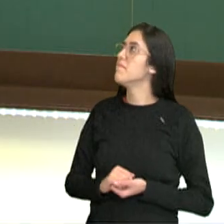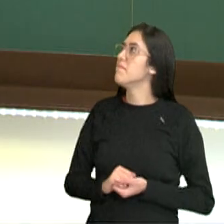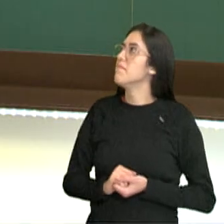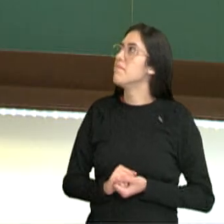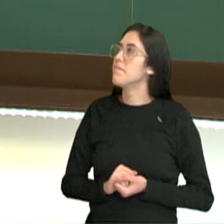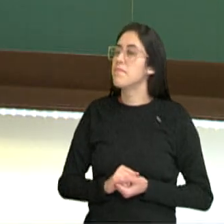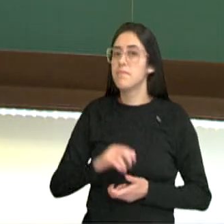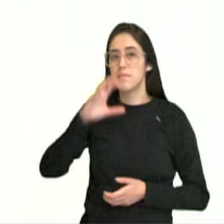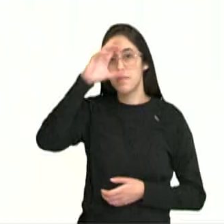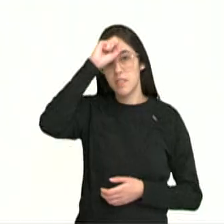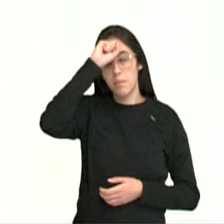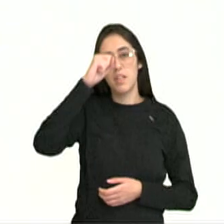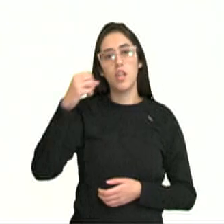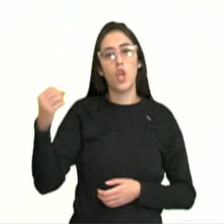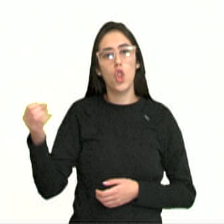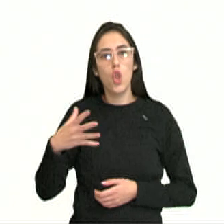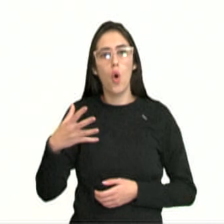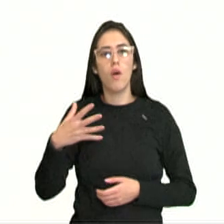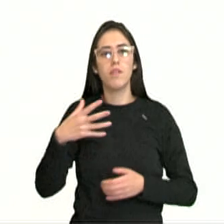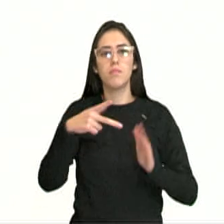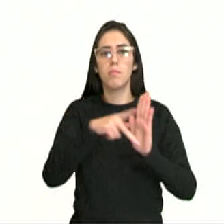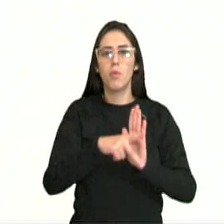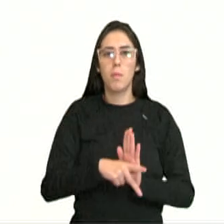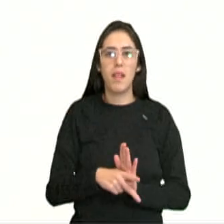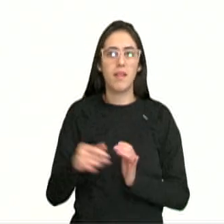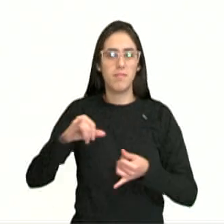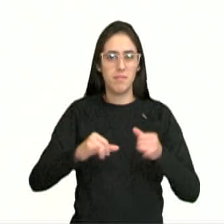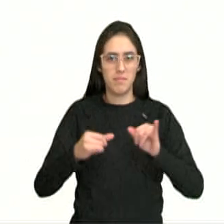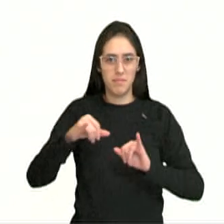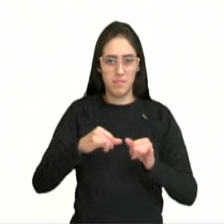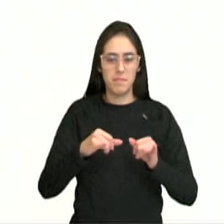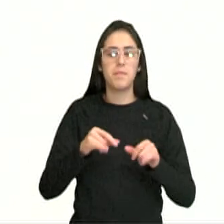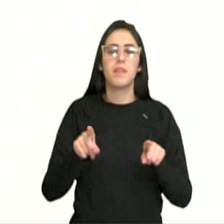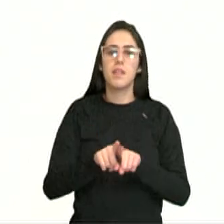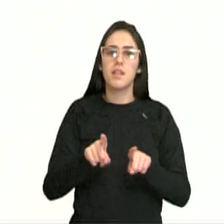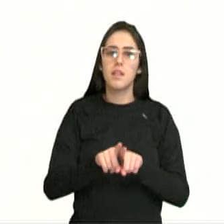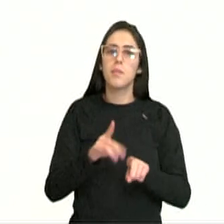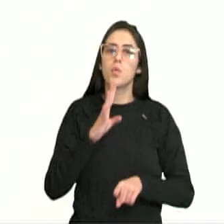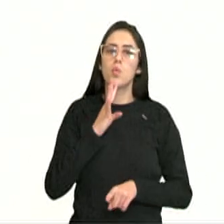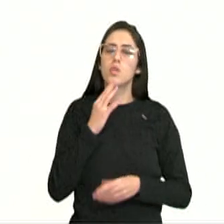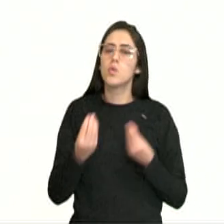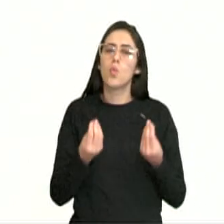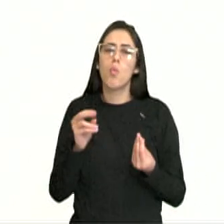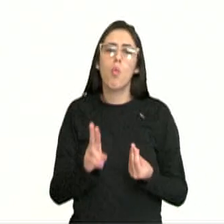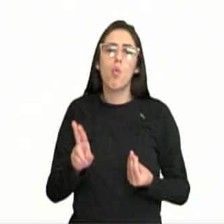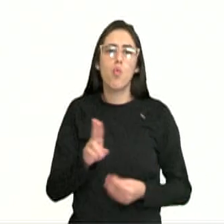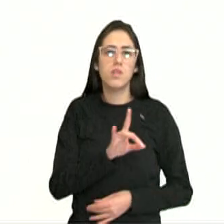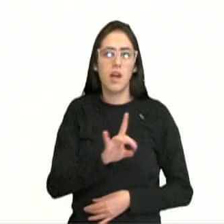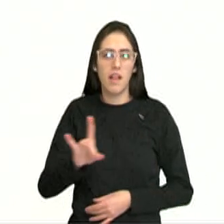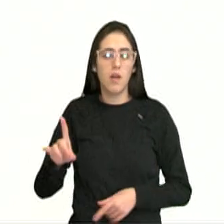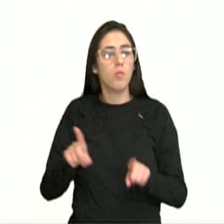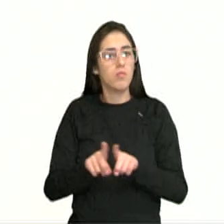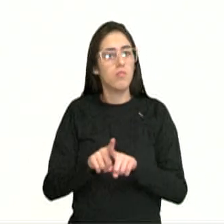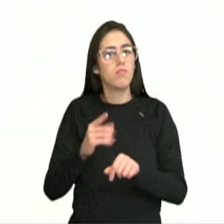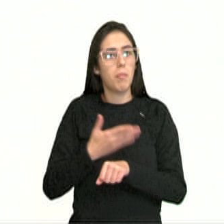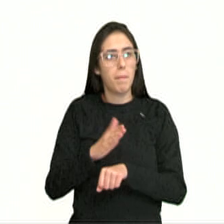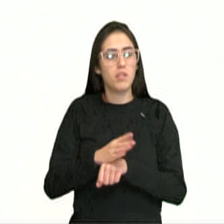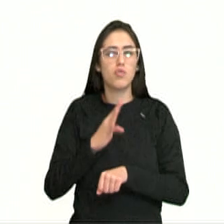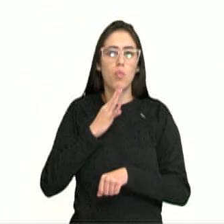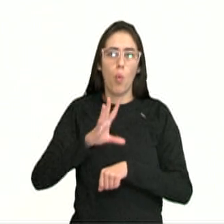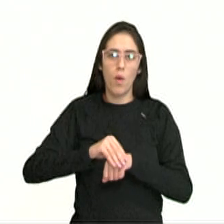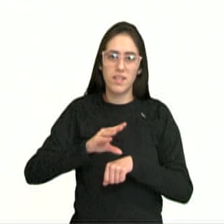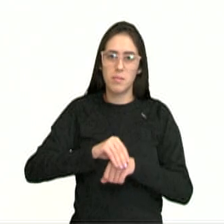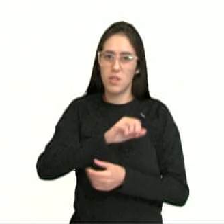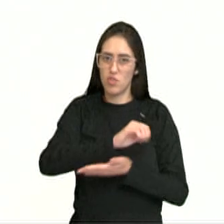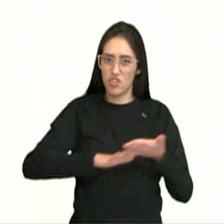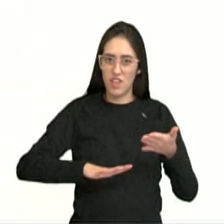novas propriedades periódicas dos elementos químicos, conhecer aplicações de alguns elementos e praticar o conhecimento por meio de